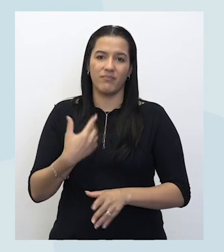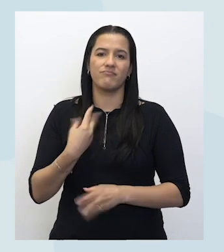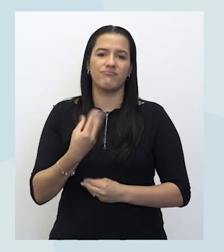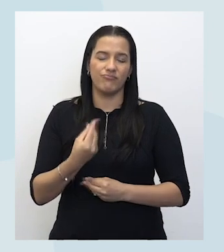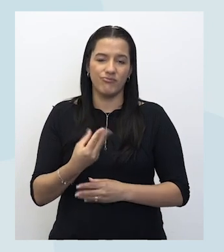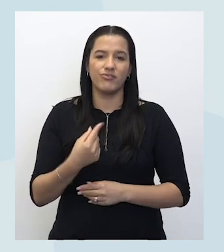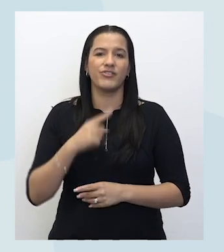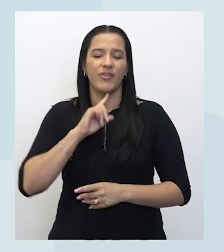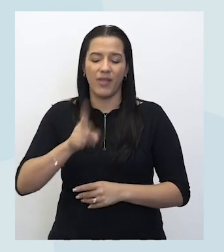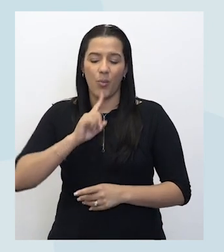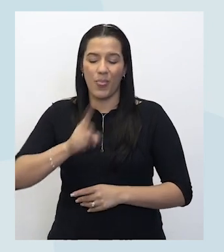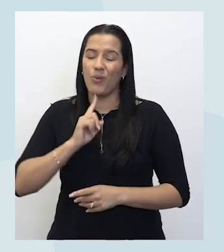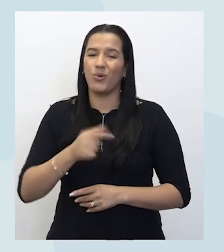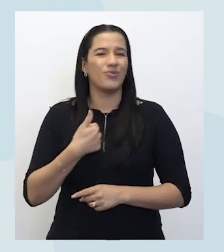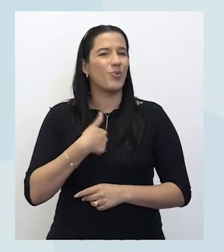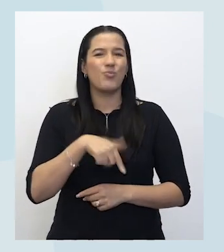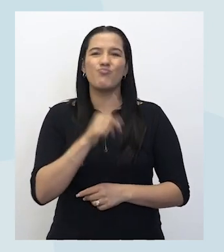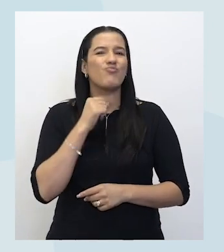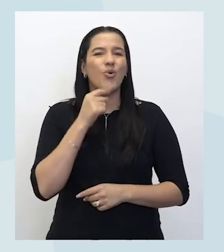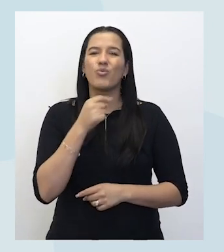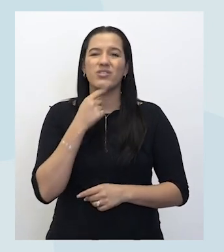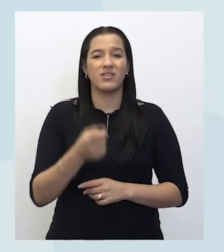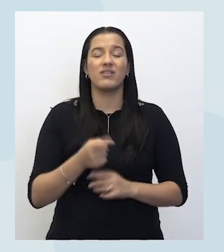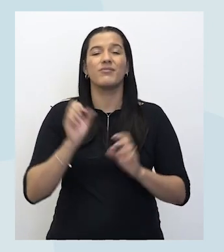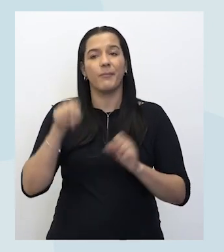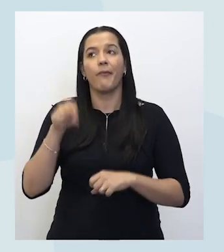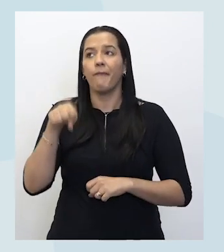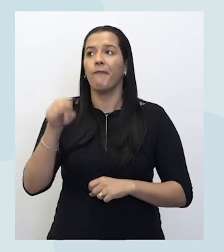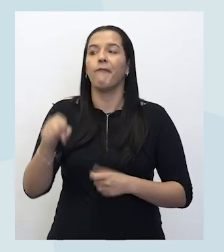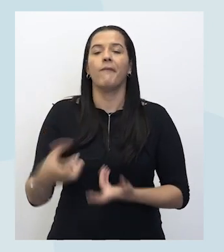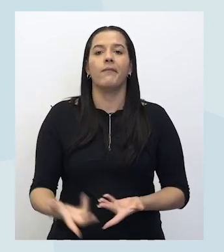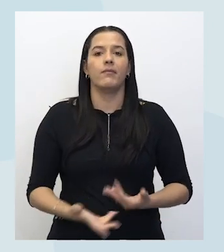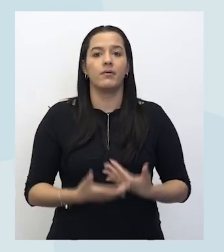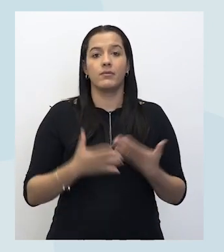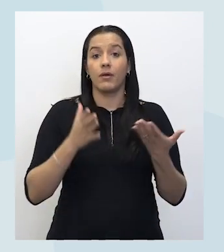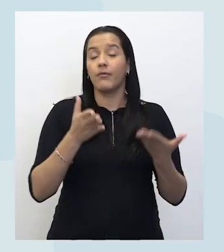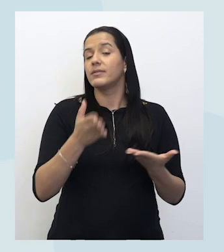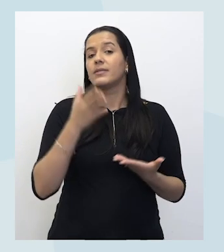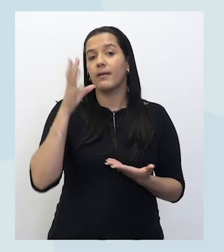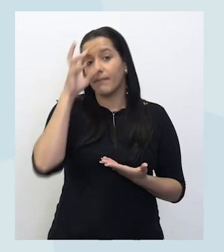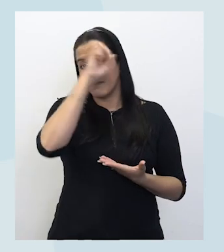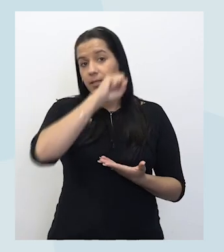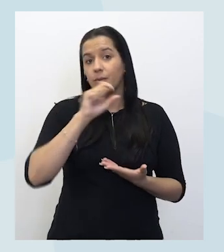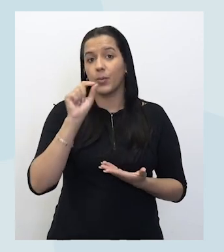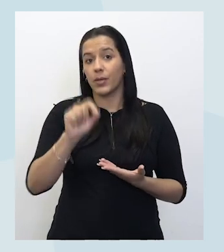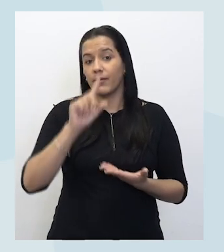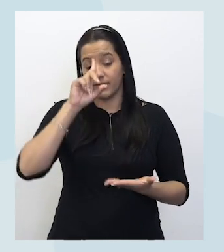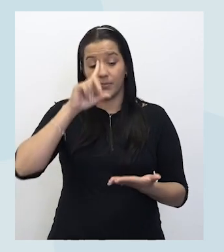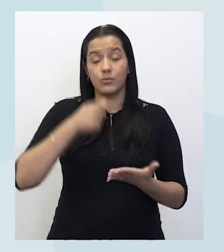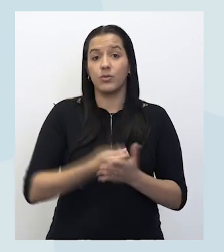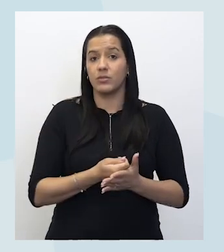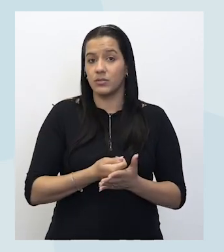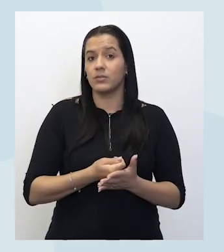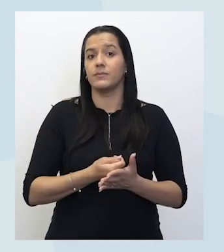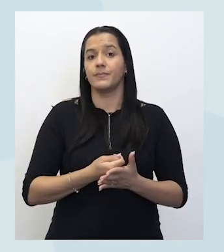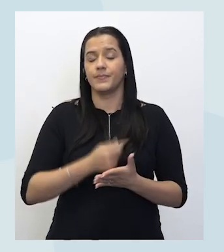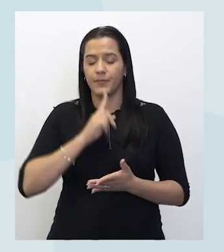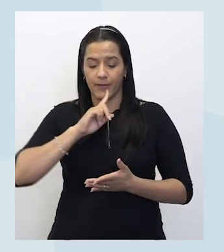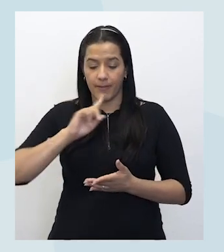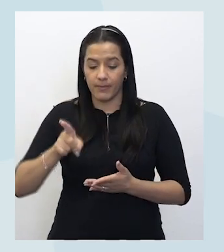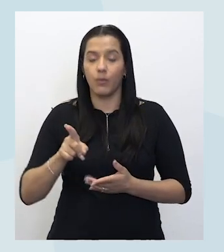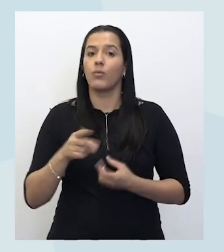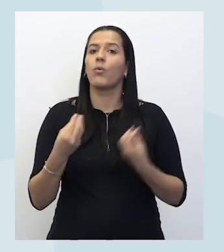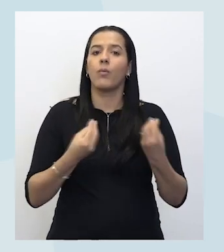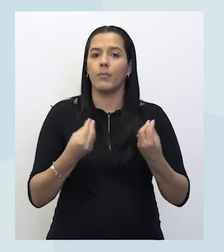sempre a gente, né, tem que falar sim a todo momento. Então, vocês irão dizer quais foram as consequências. E a segunda